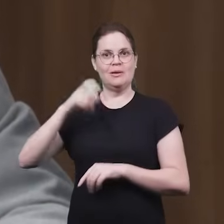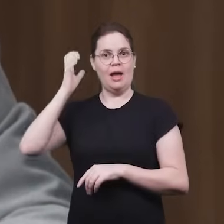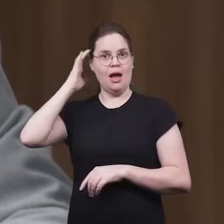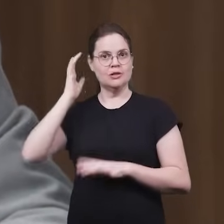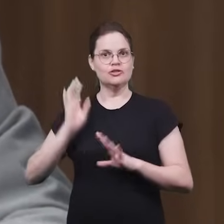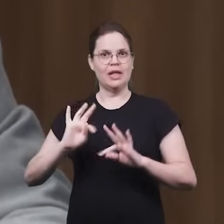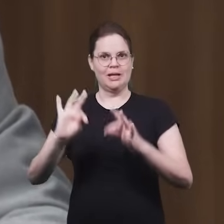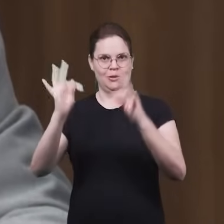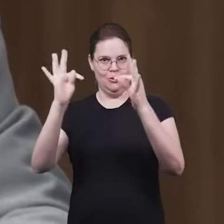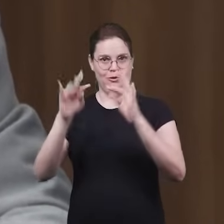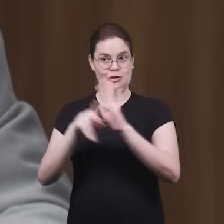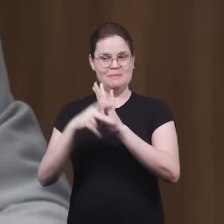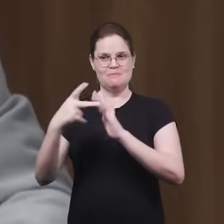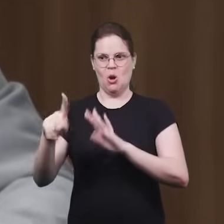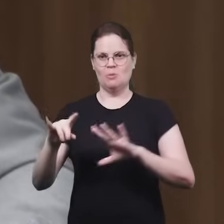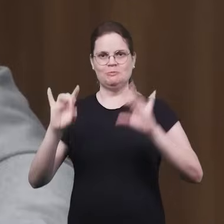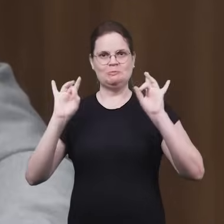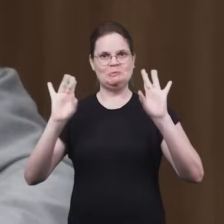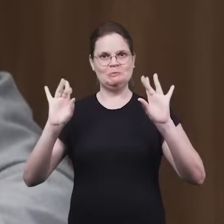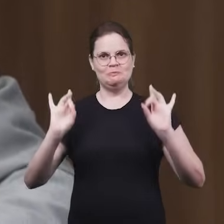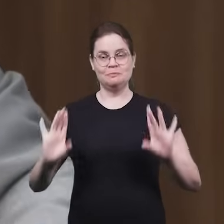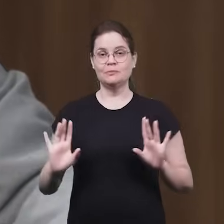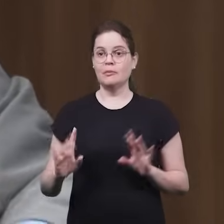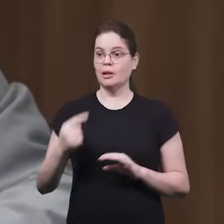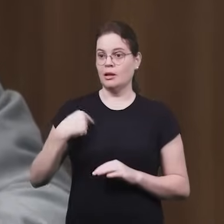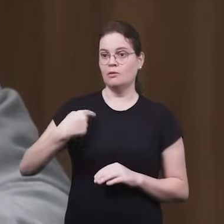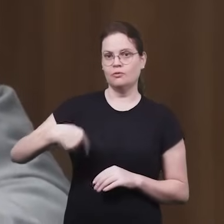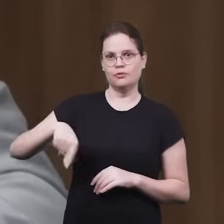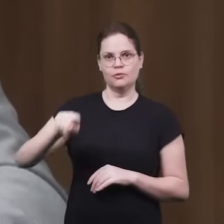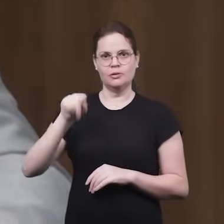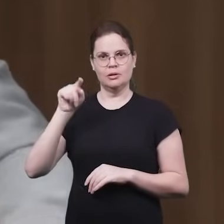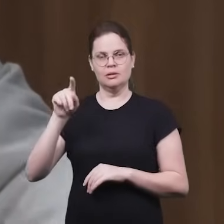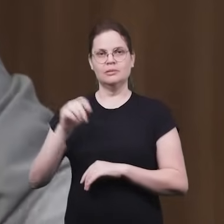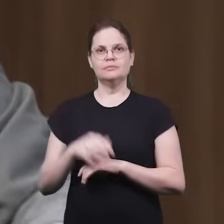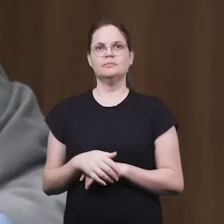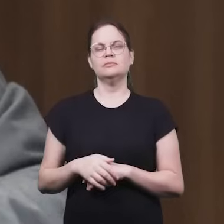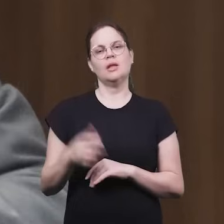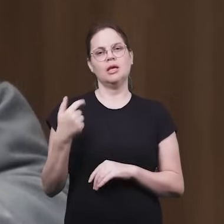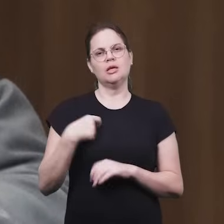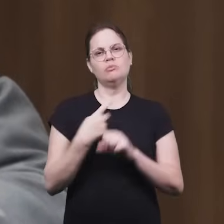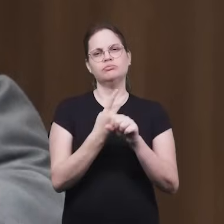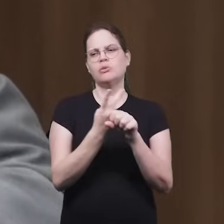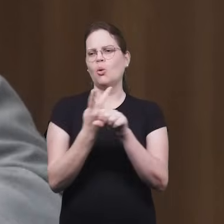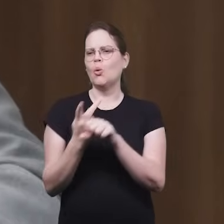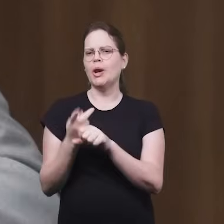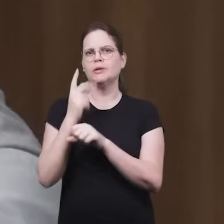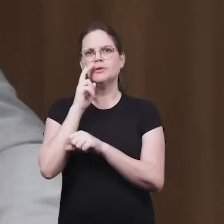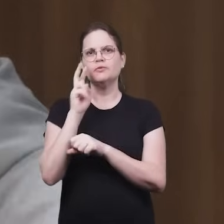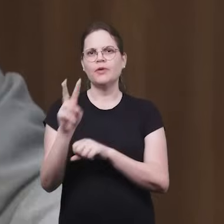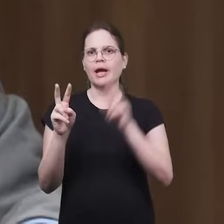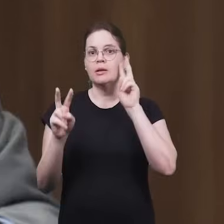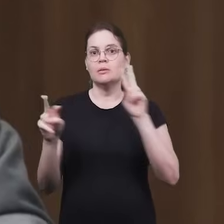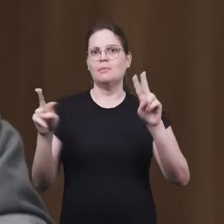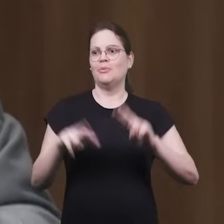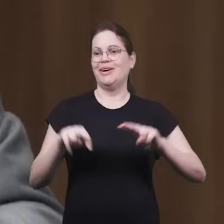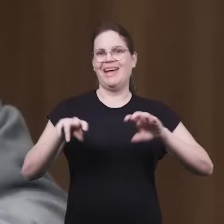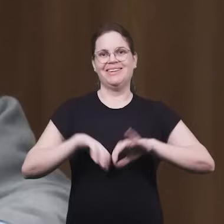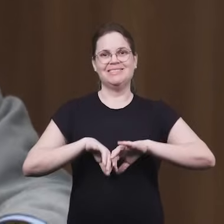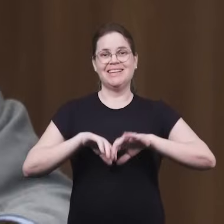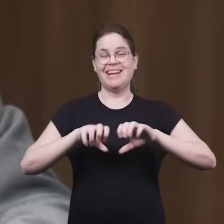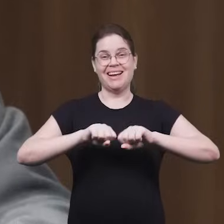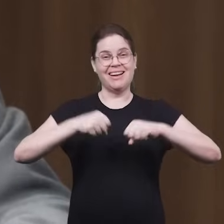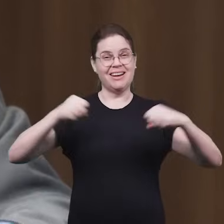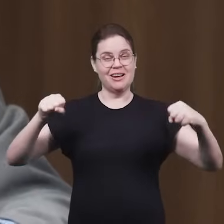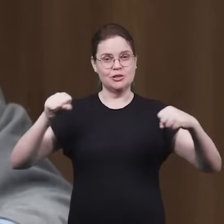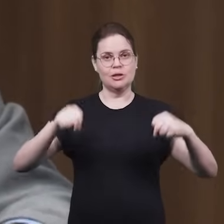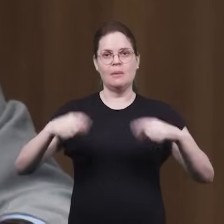televisão. E eu encontrei ali, na minha busca, uma coisa absurdamente grande, eu encontrei na